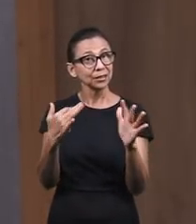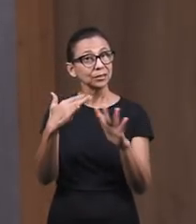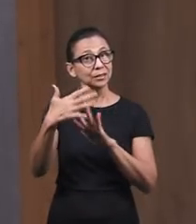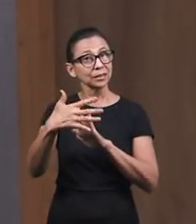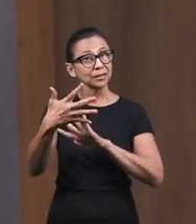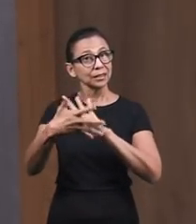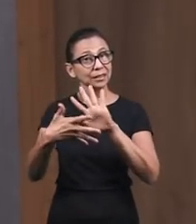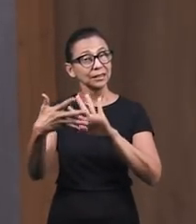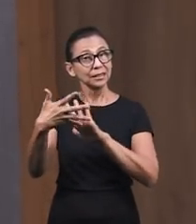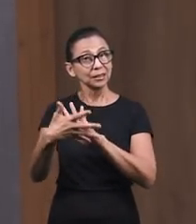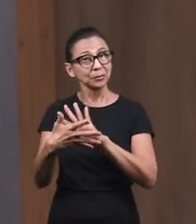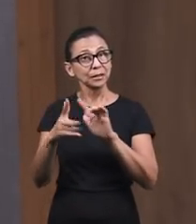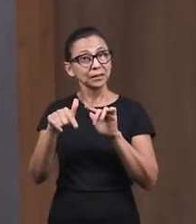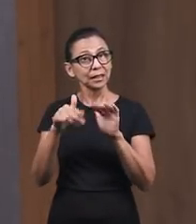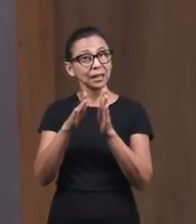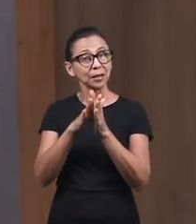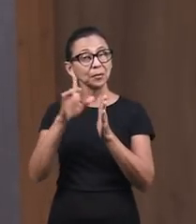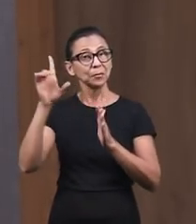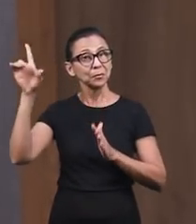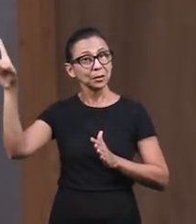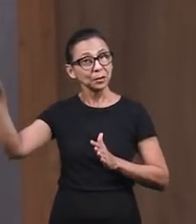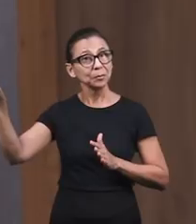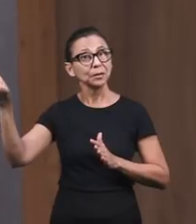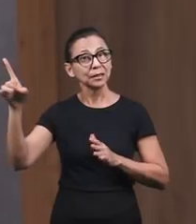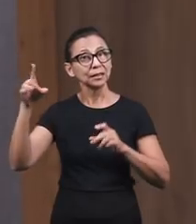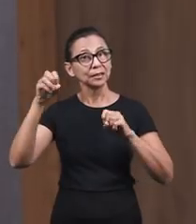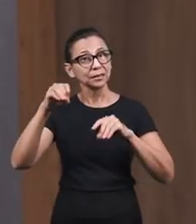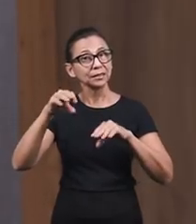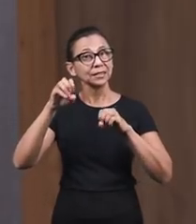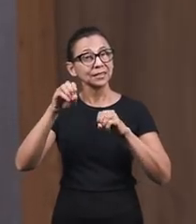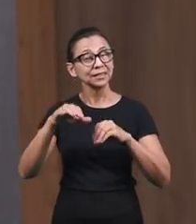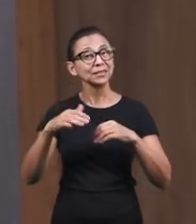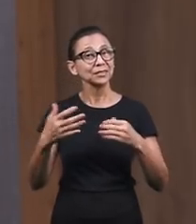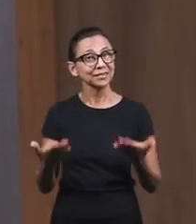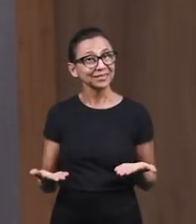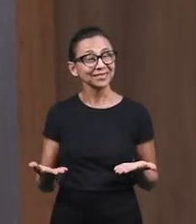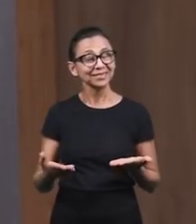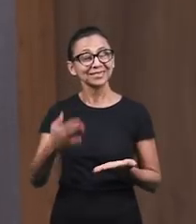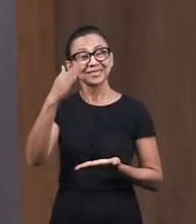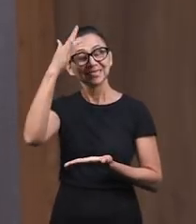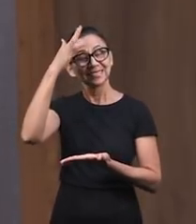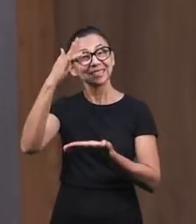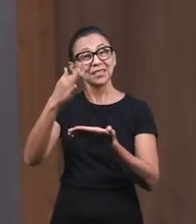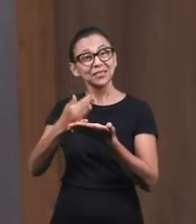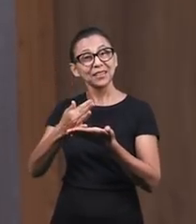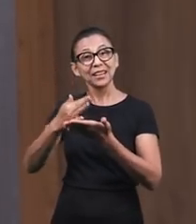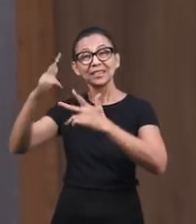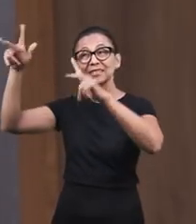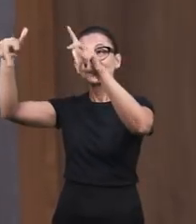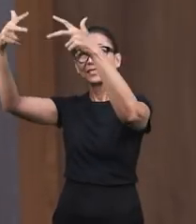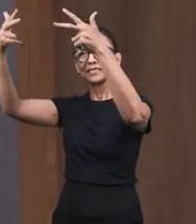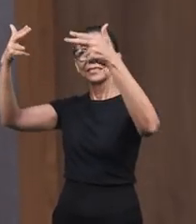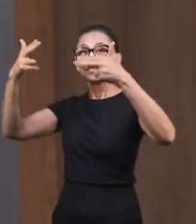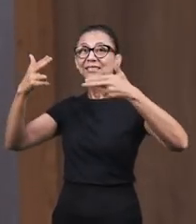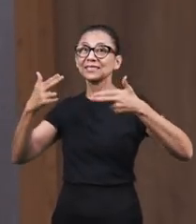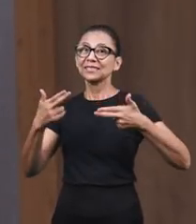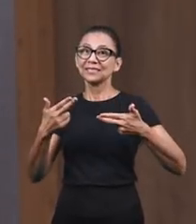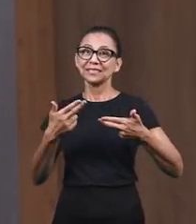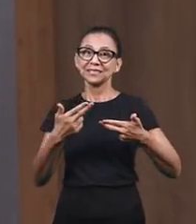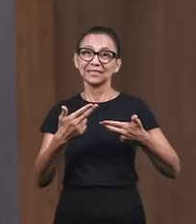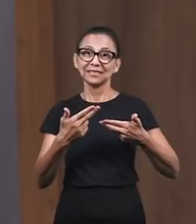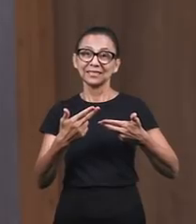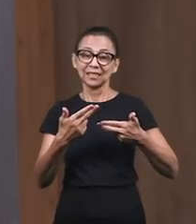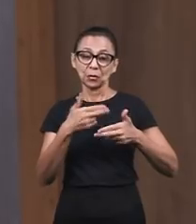no coração, e essa fé viva que vem da eternidade, que vem de Deus, é essa fé que o Senhor quer que